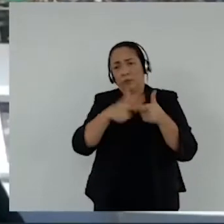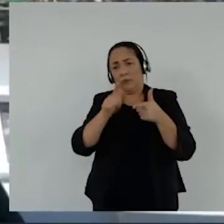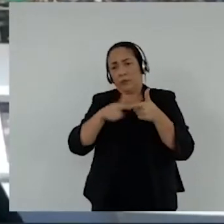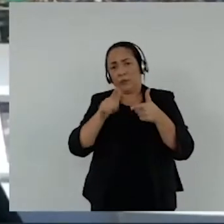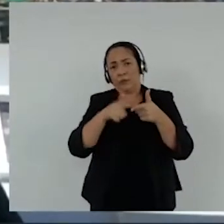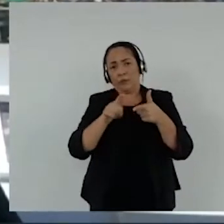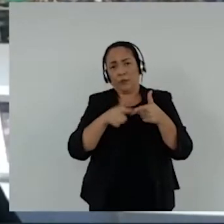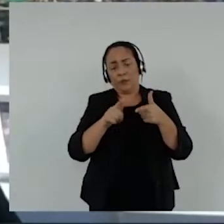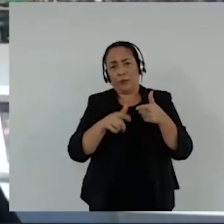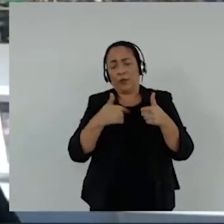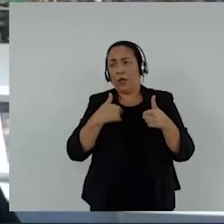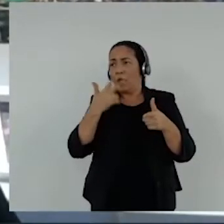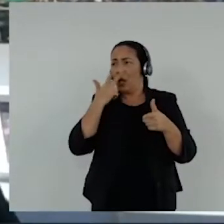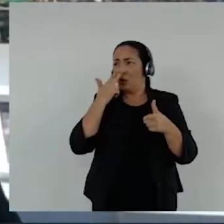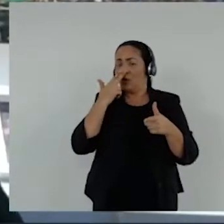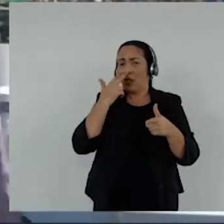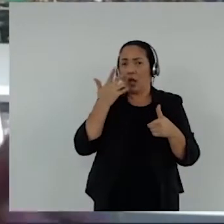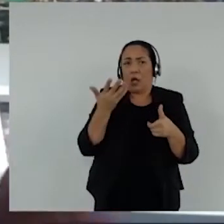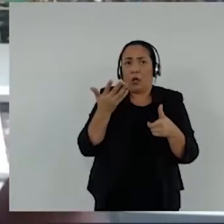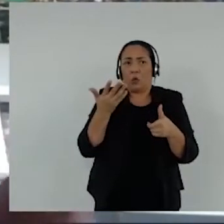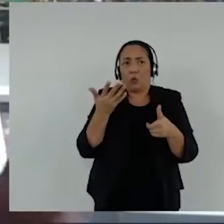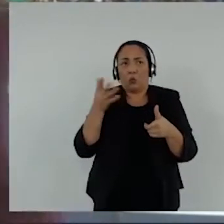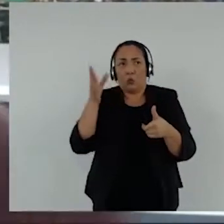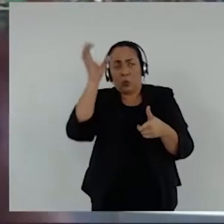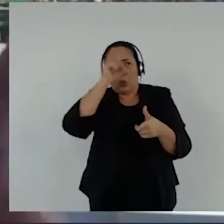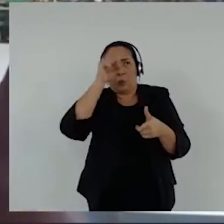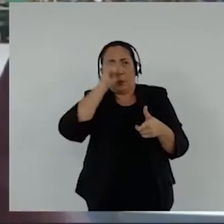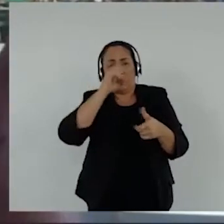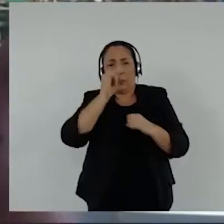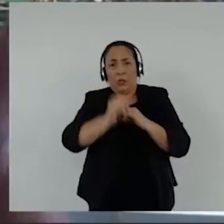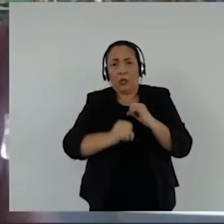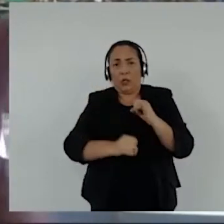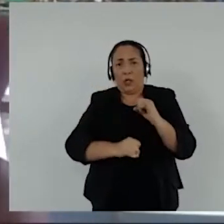formação mediana em informática, eu não dei conta de entrar. A hora que eu